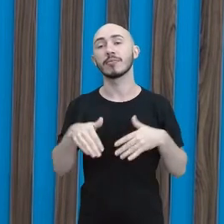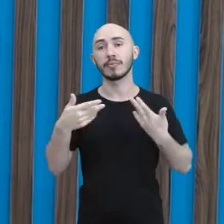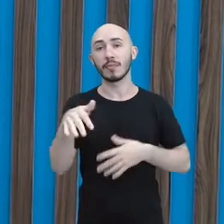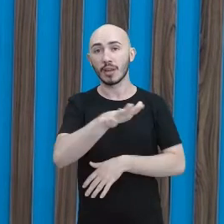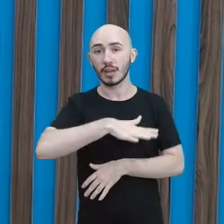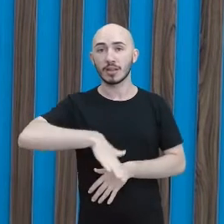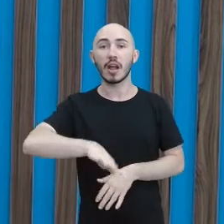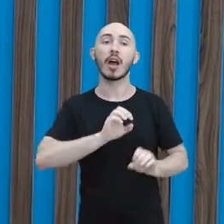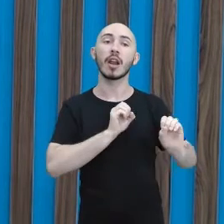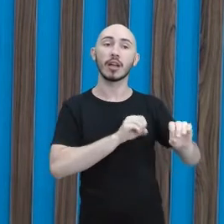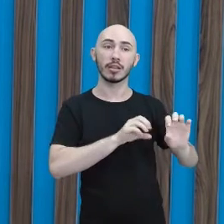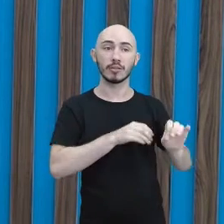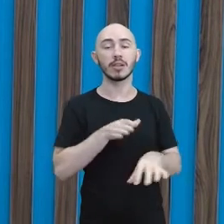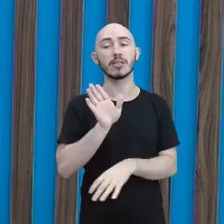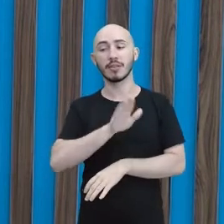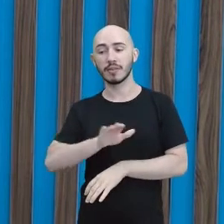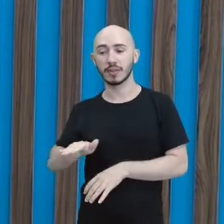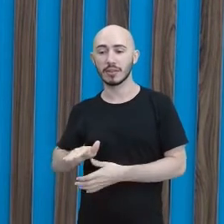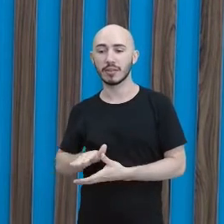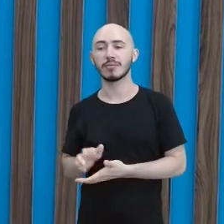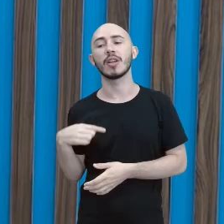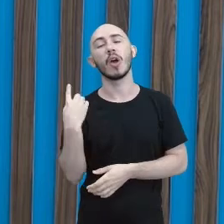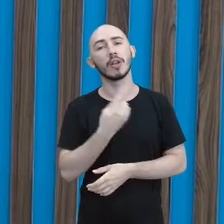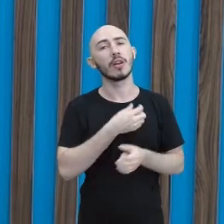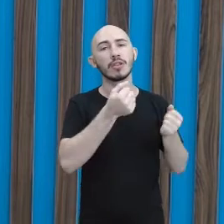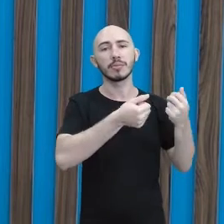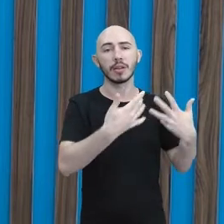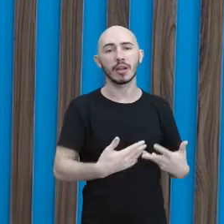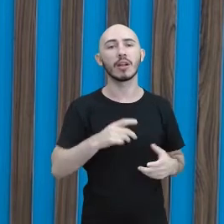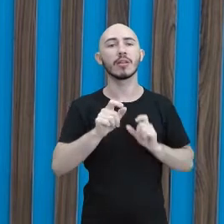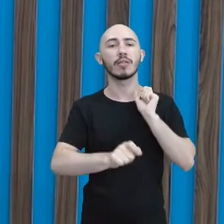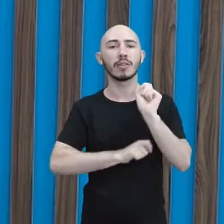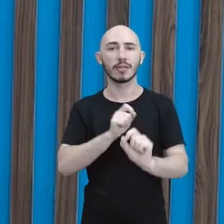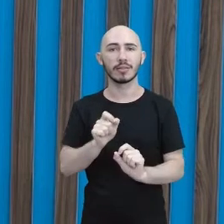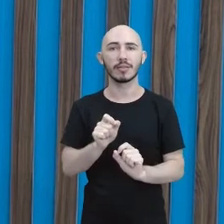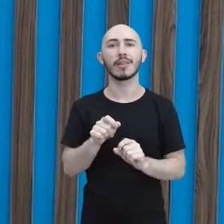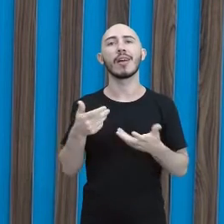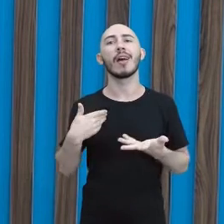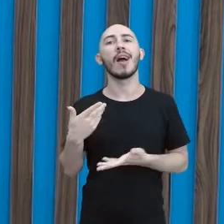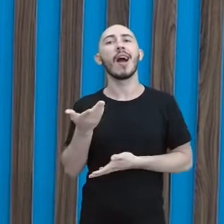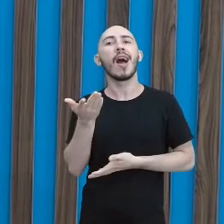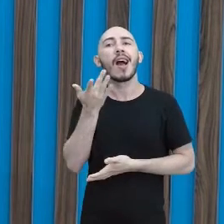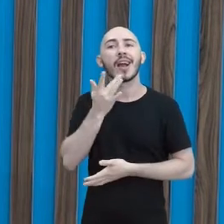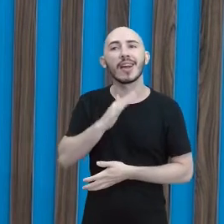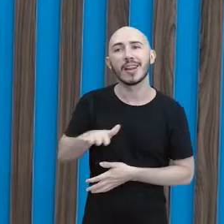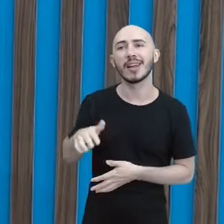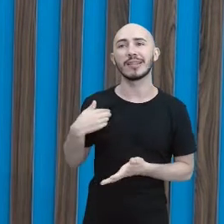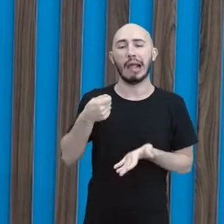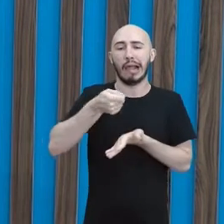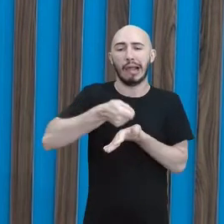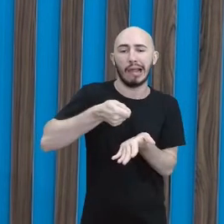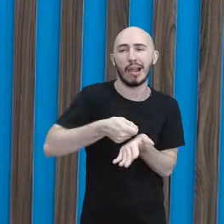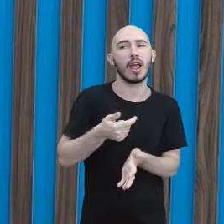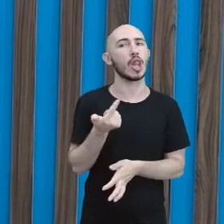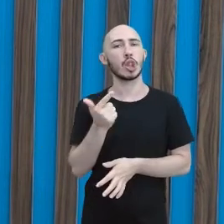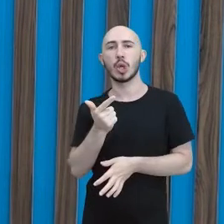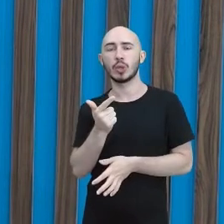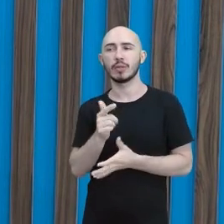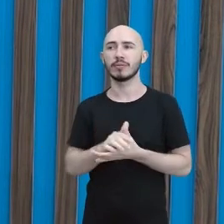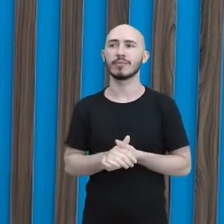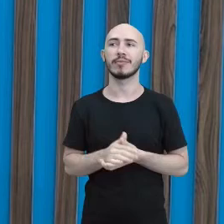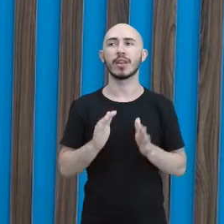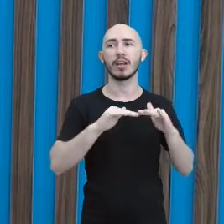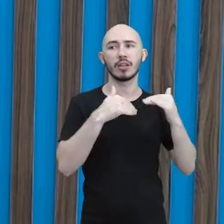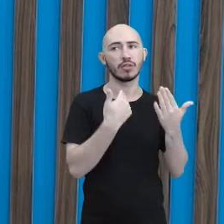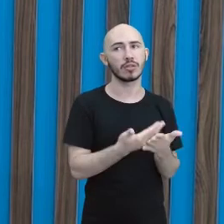educação infantil, como você já vem falando aí, as crianças, né, não tinham essa obrigatoriedade de ir à escola, né?